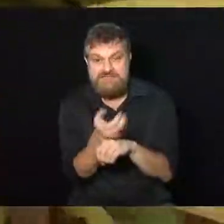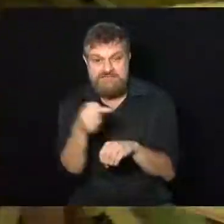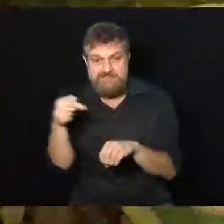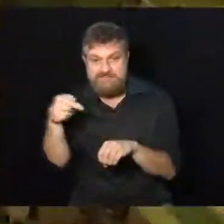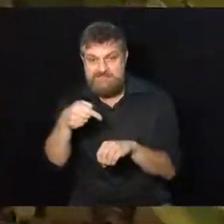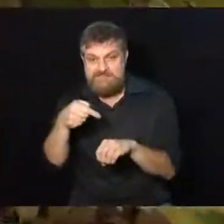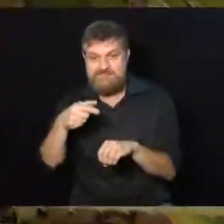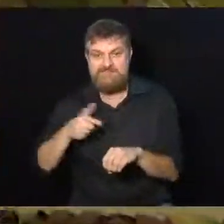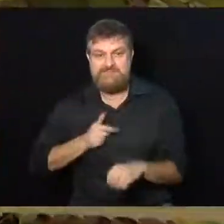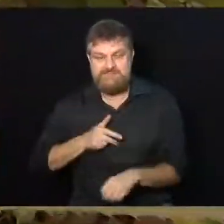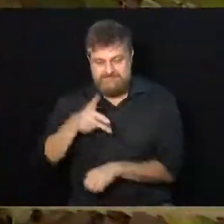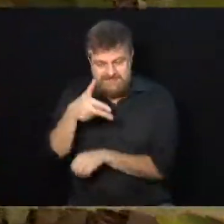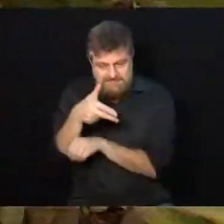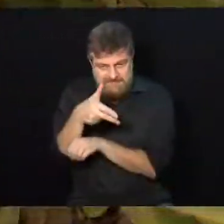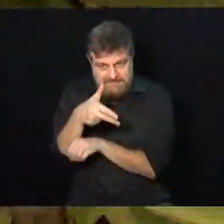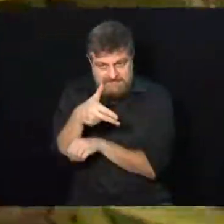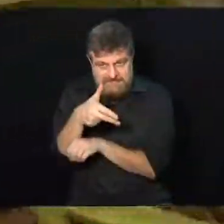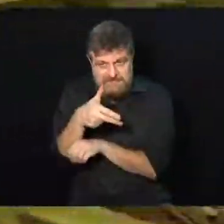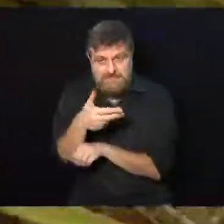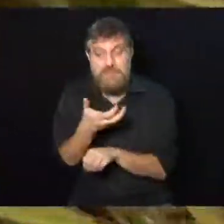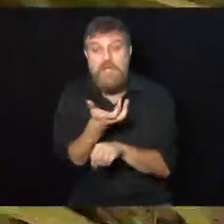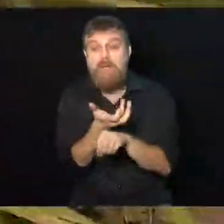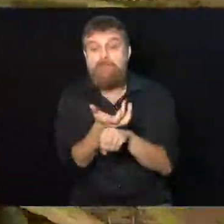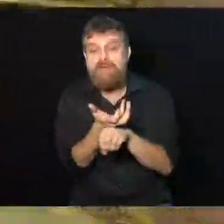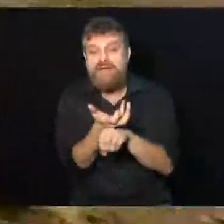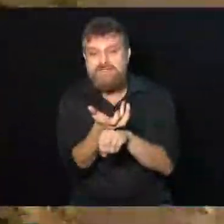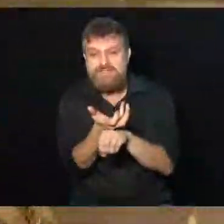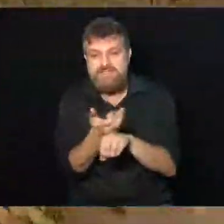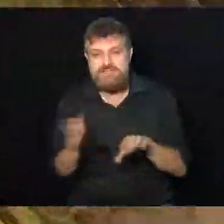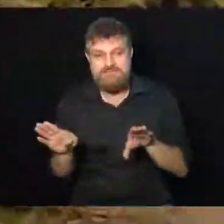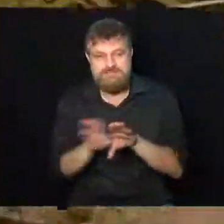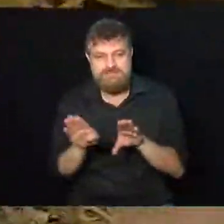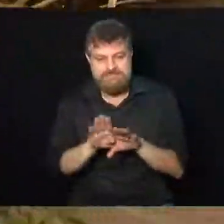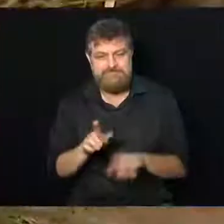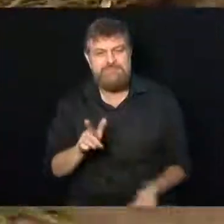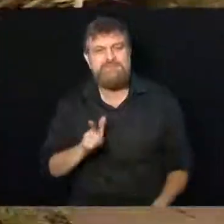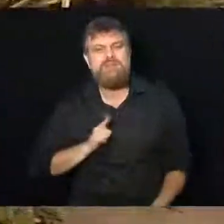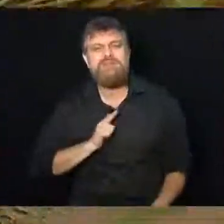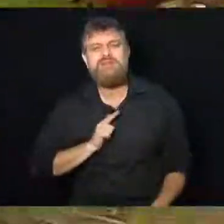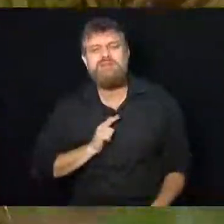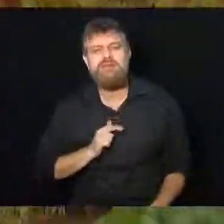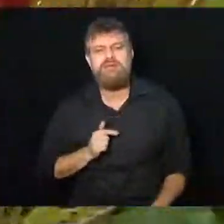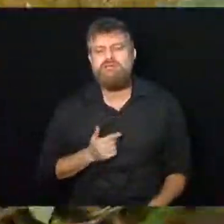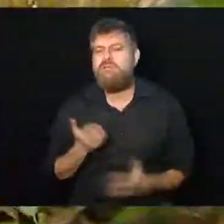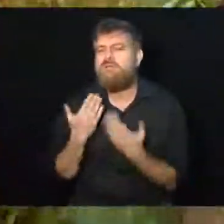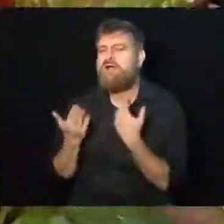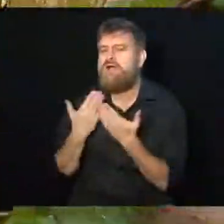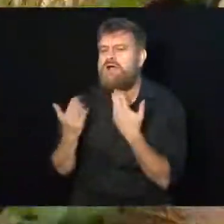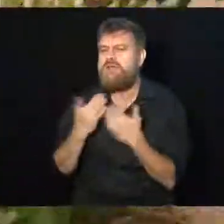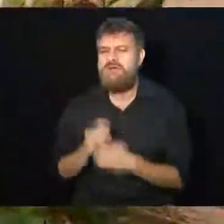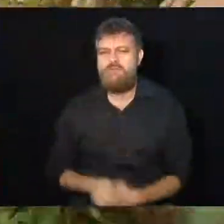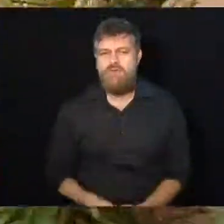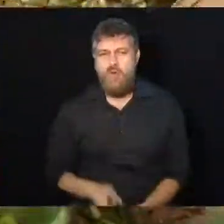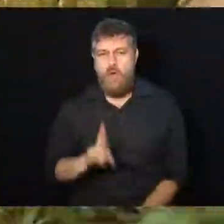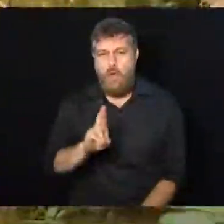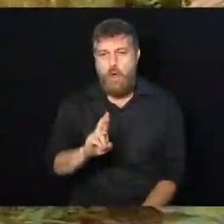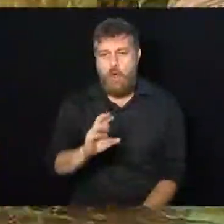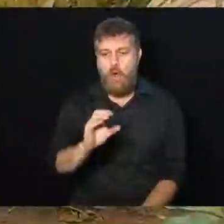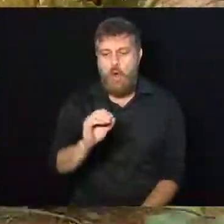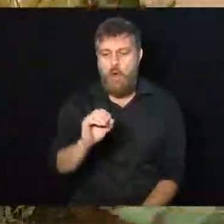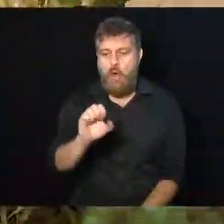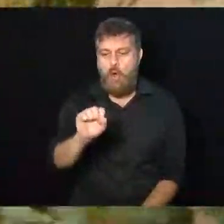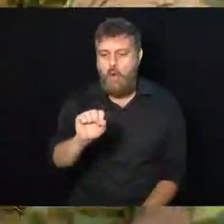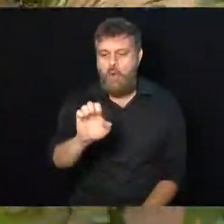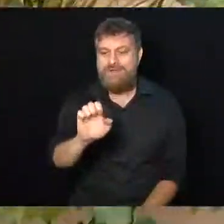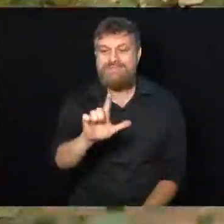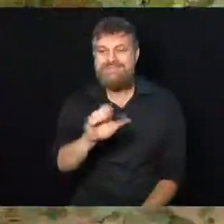nosso repórter cinematográfico mostrando pra gente. Deixa eu também bater um papo aqui com a Roseli, porque esse